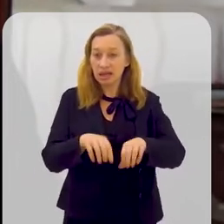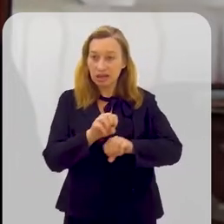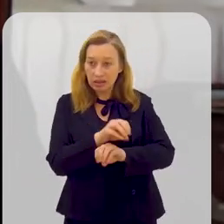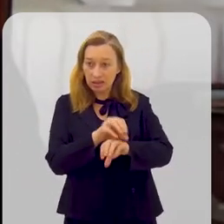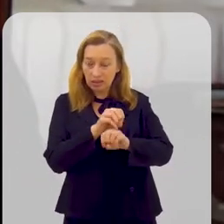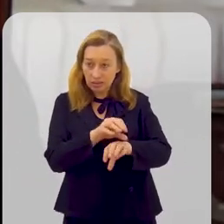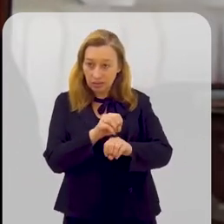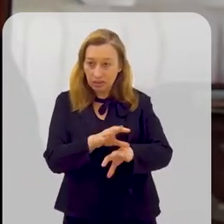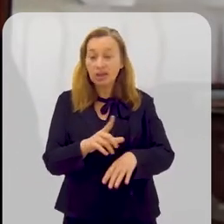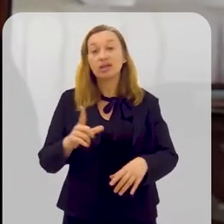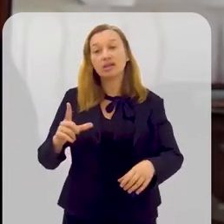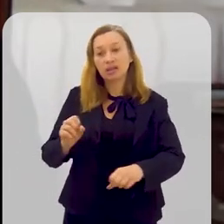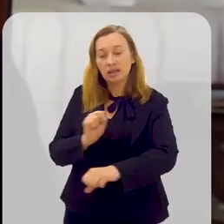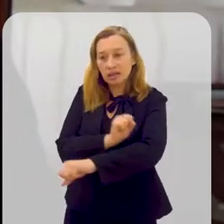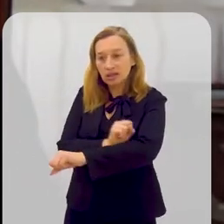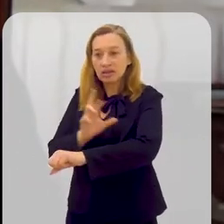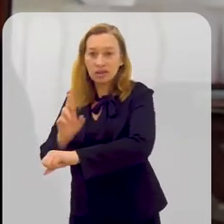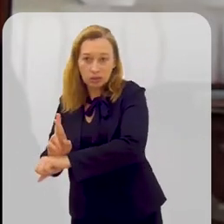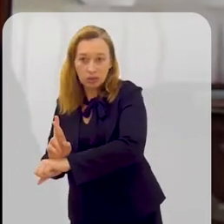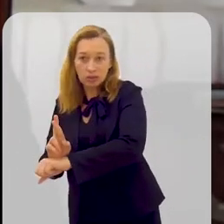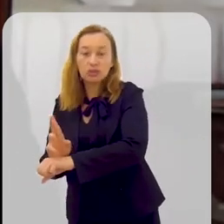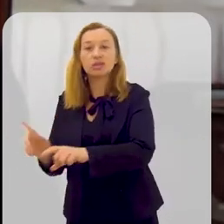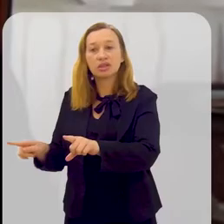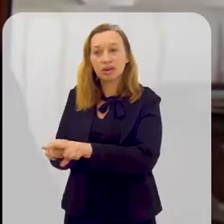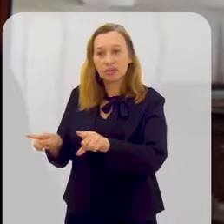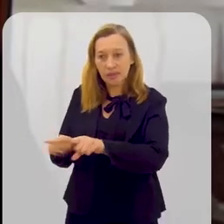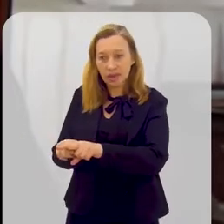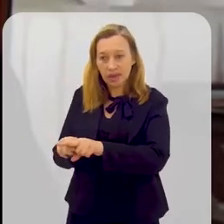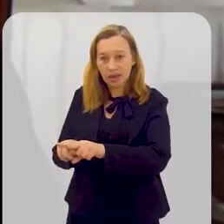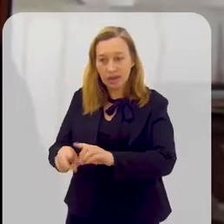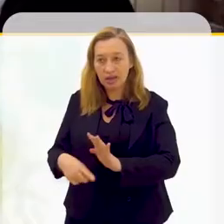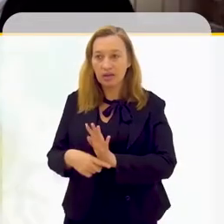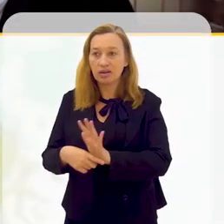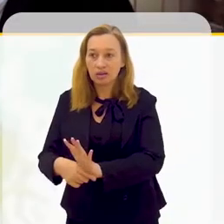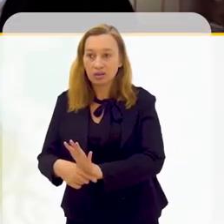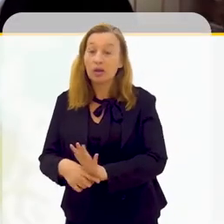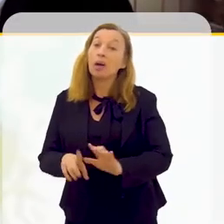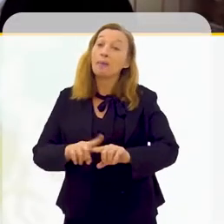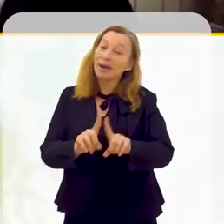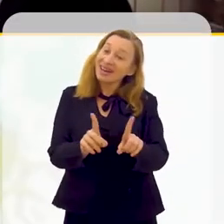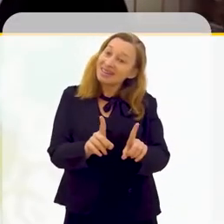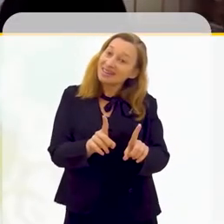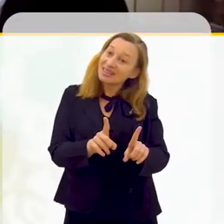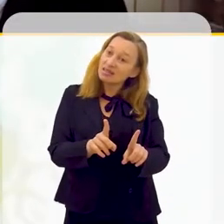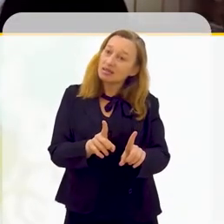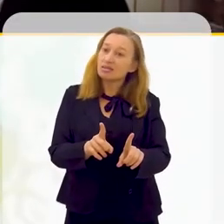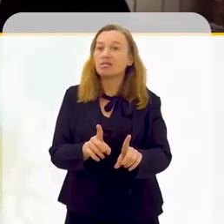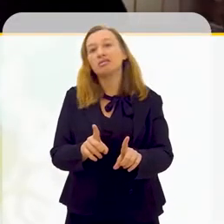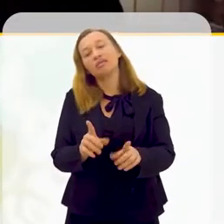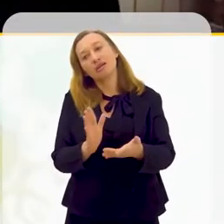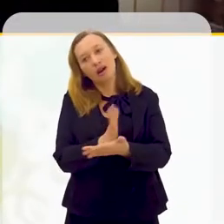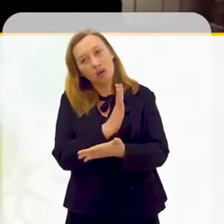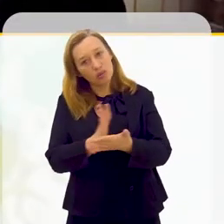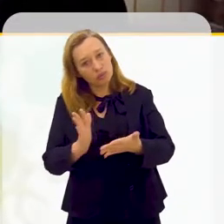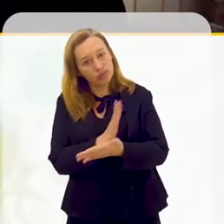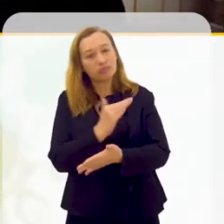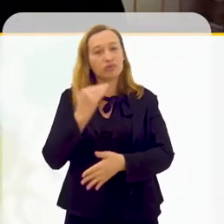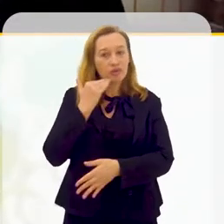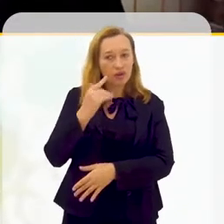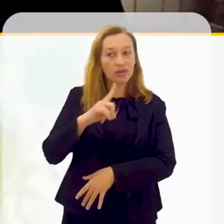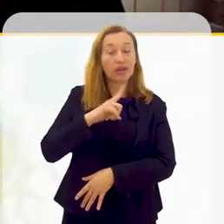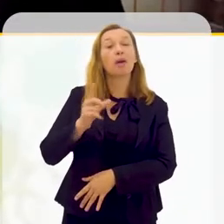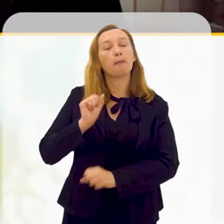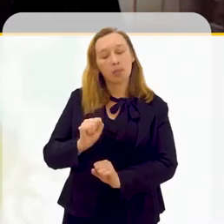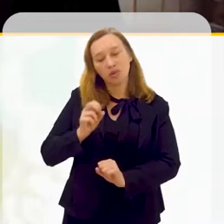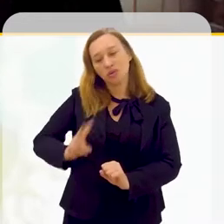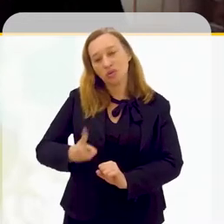paralelo na sala de recursos multifuncional só Nem sempre é assim aí a gente